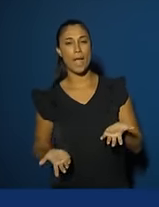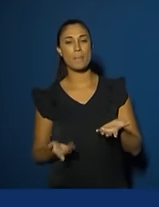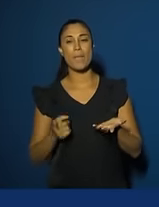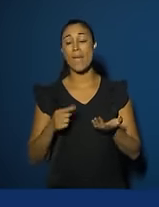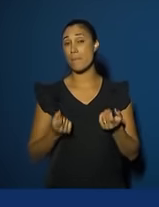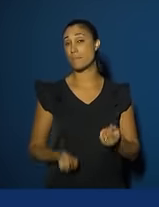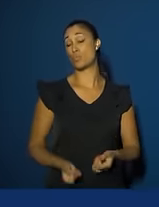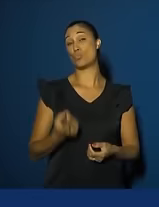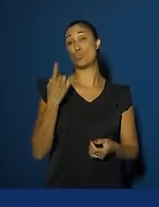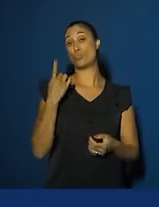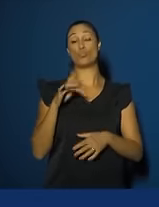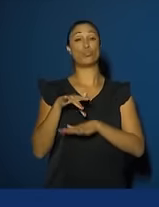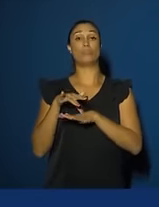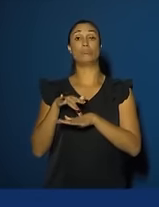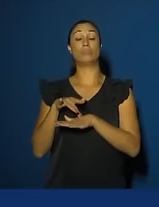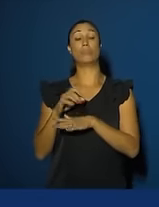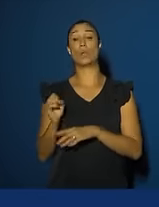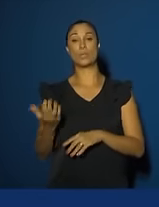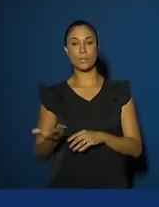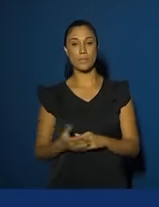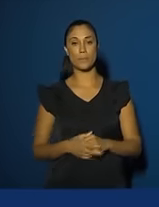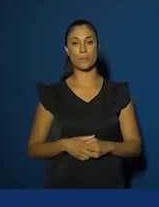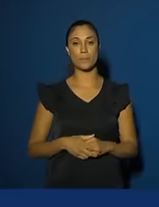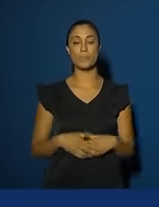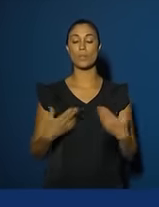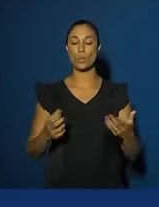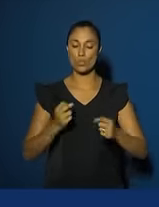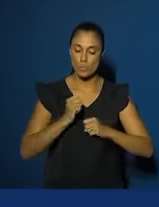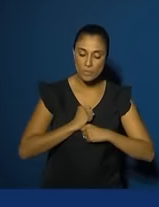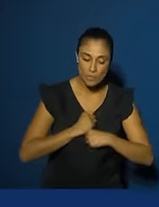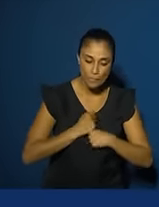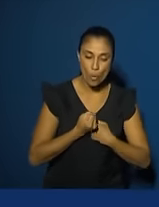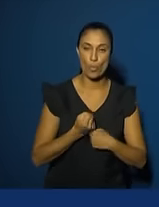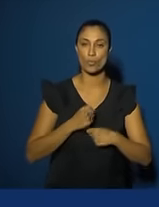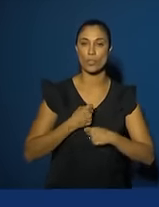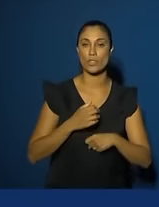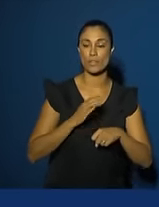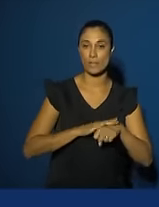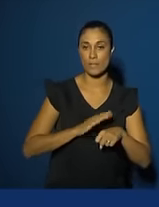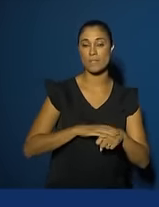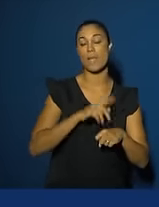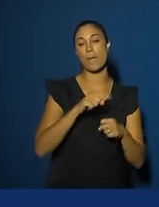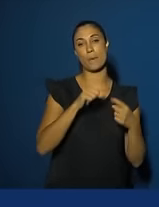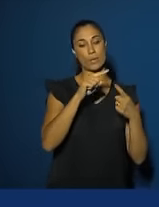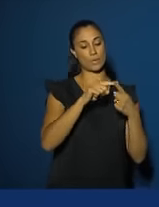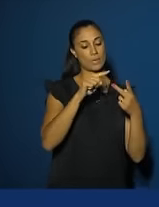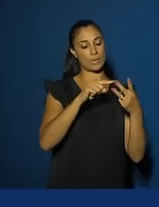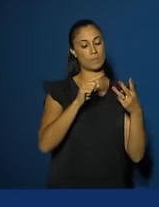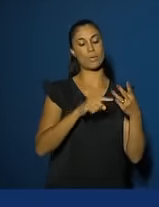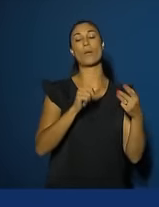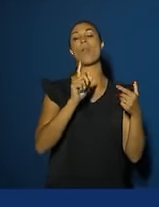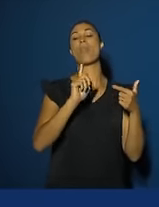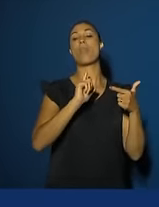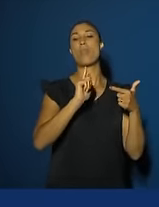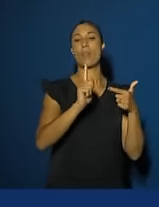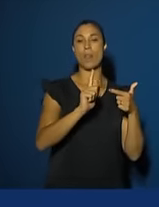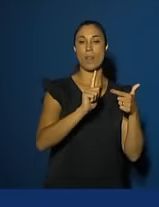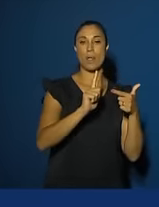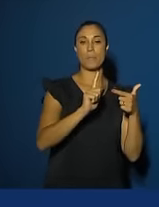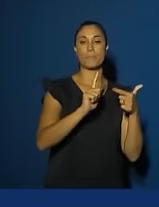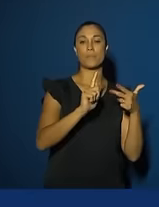uma coisa absurda que tava acontecendo e todo o esforço que nós estamos fazendo é pros Três Poderes se entenderem se